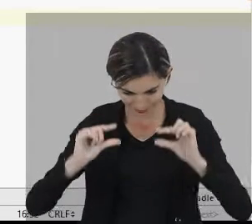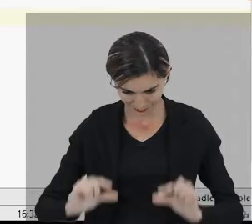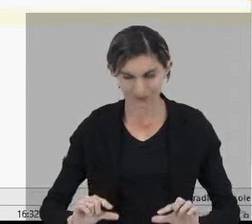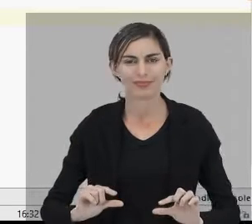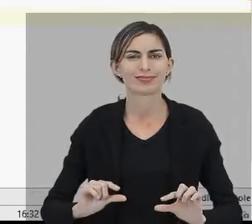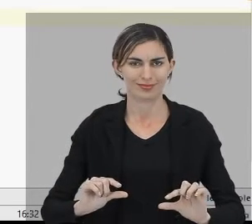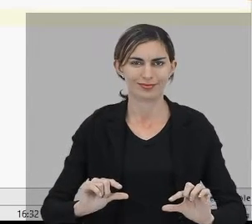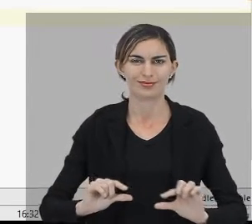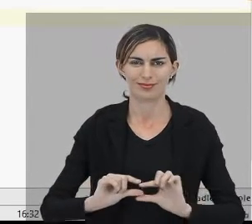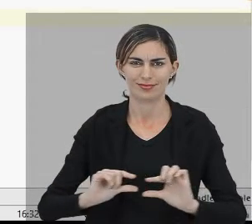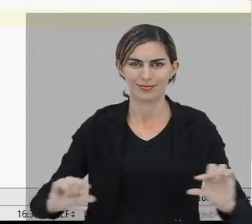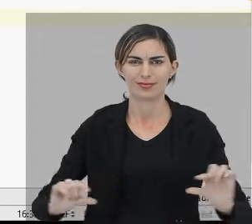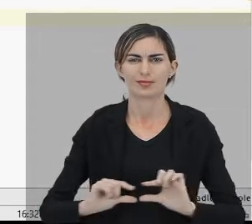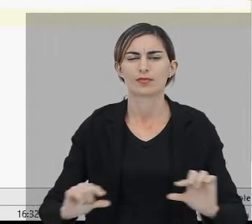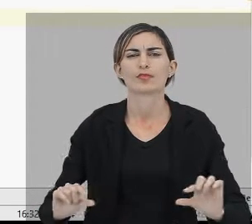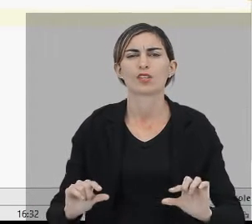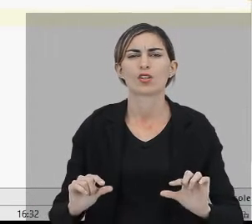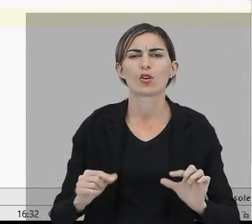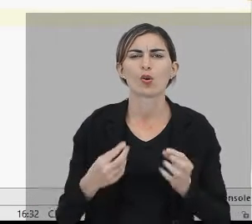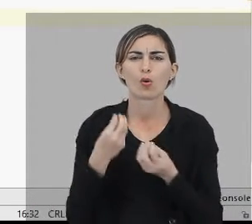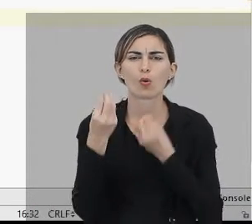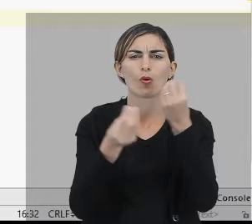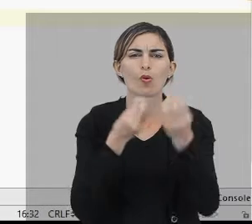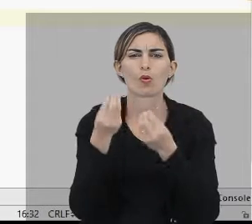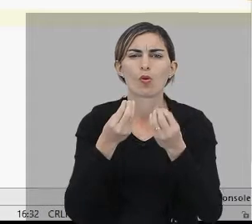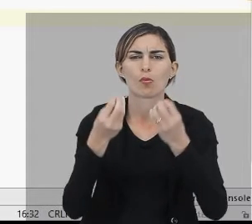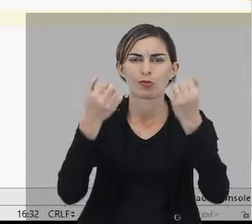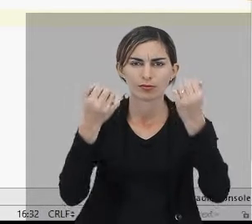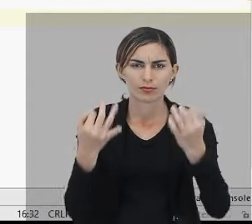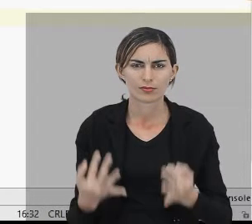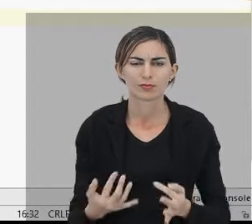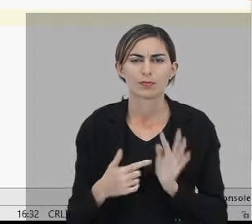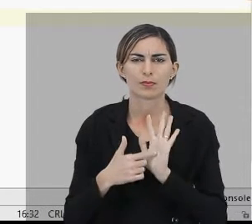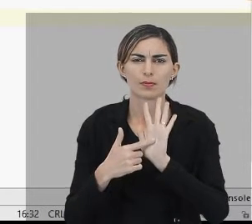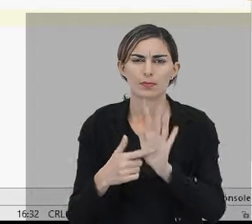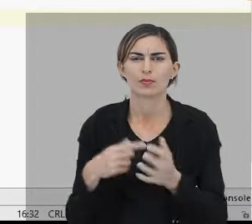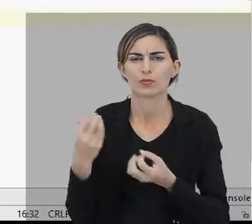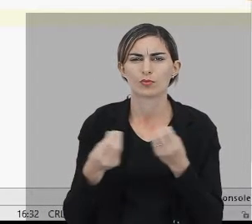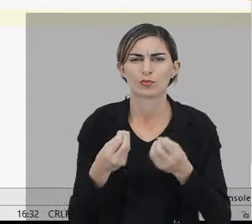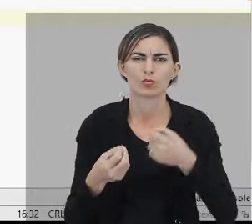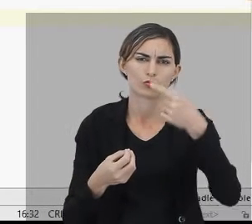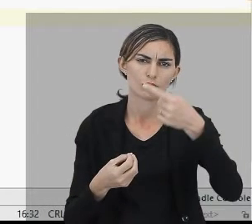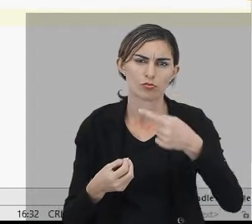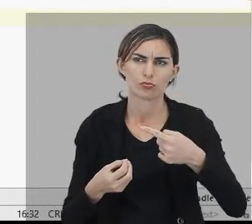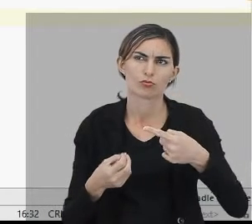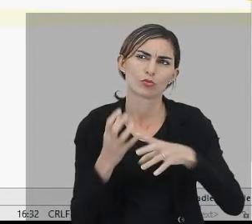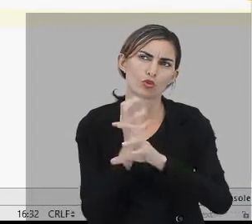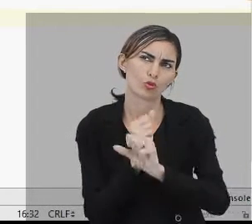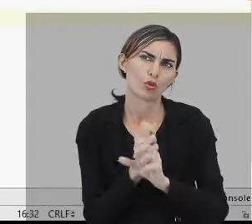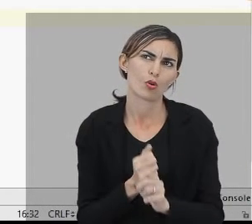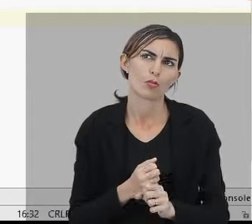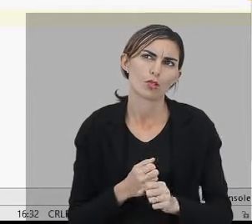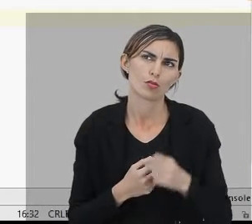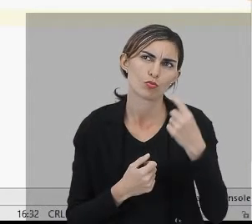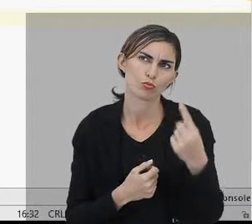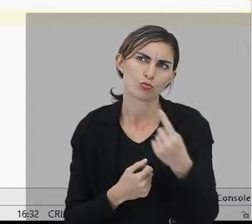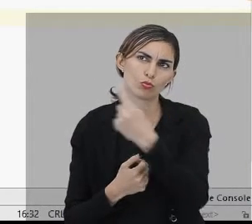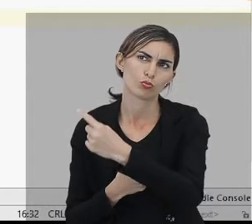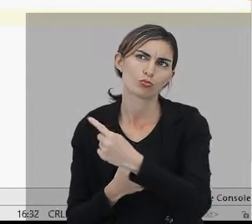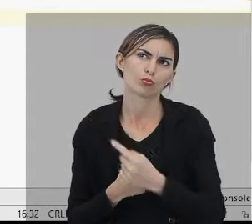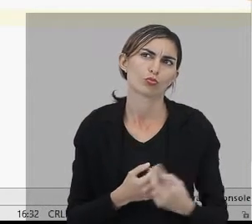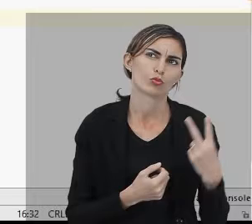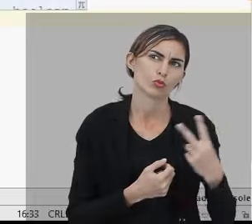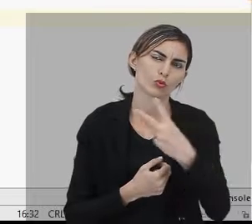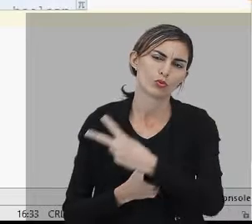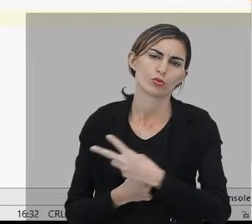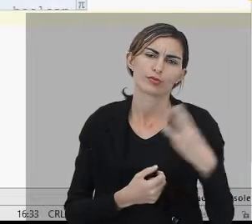colocar a forma de contar. Então, poderia ser de 1 em 1, de 2 em 2, de 3 em 3. Eu